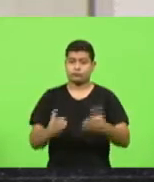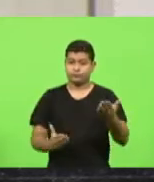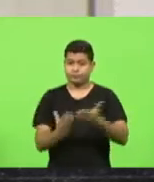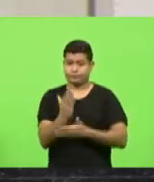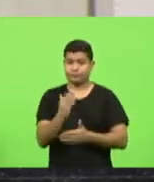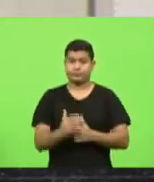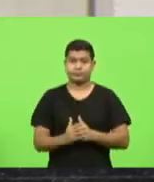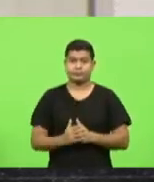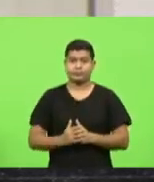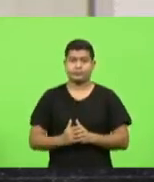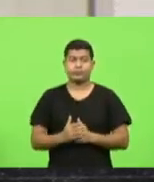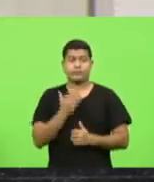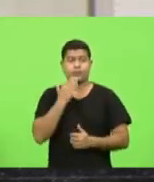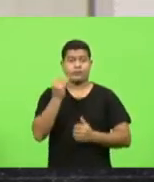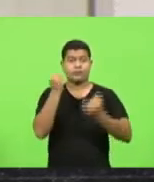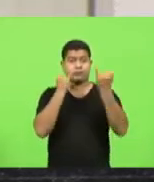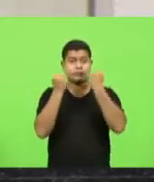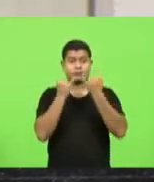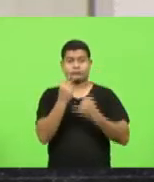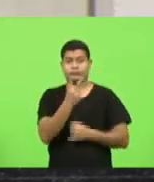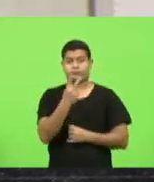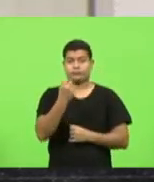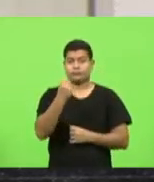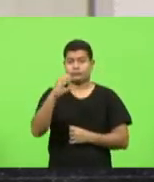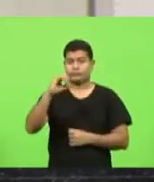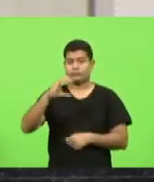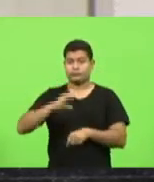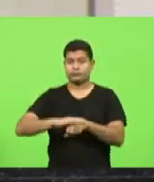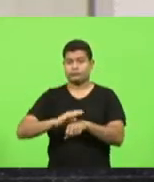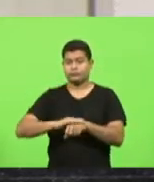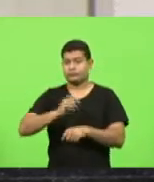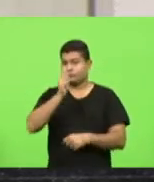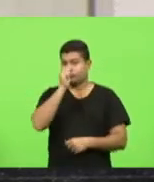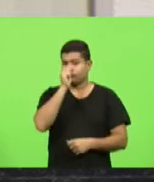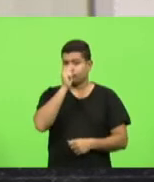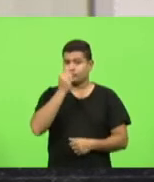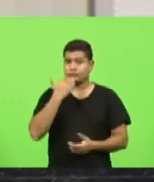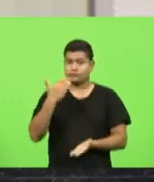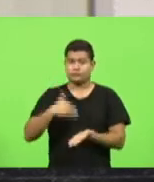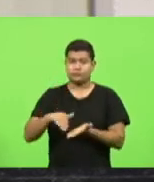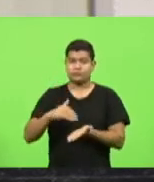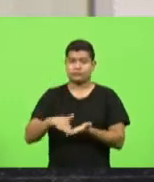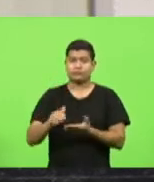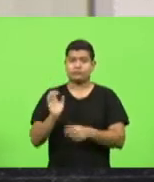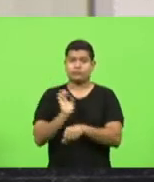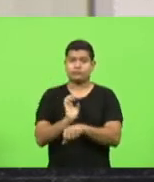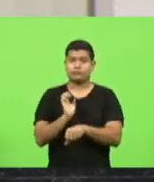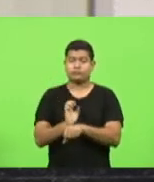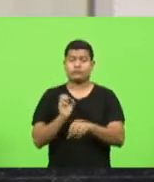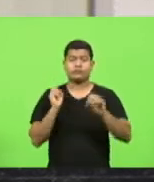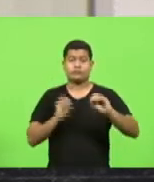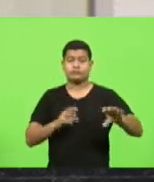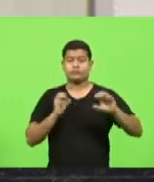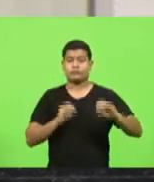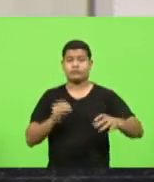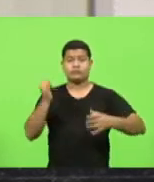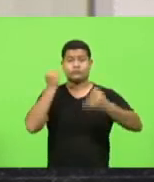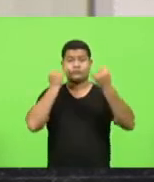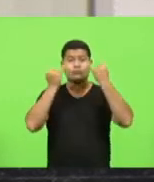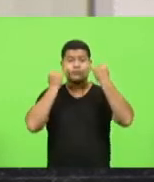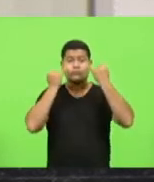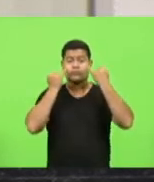pedido de informação número 280 deputado João Amin solicita ao secretário do estado da educação informações